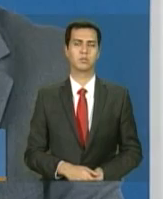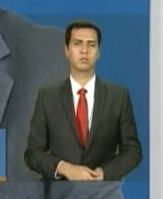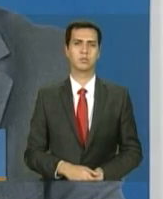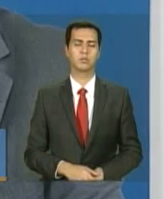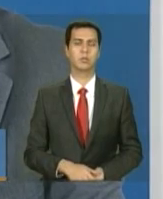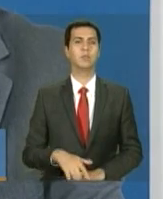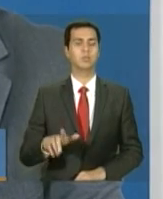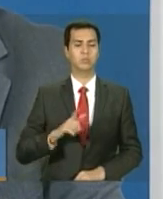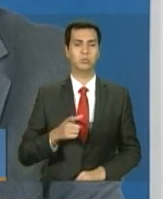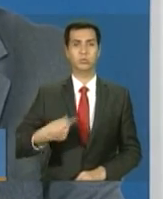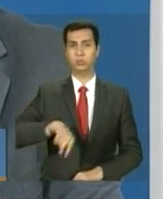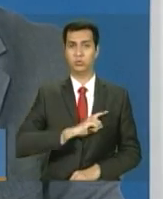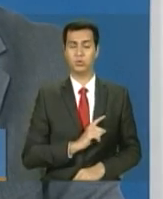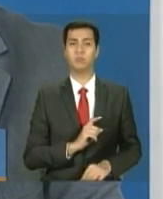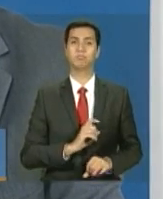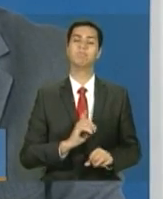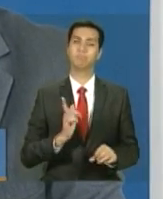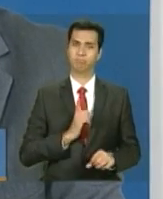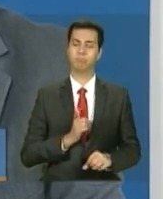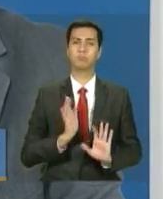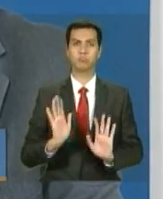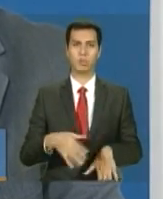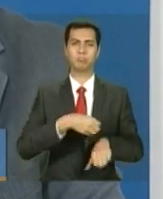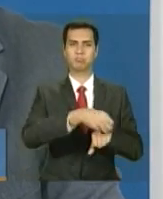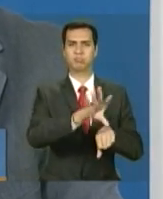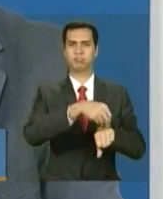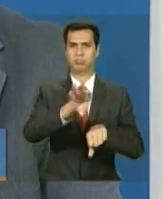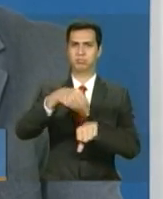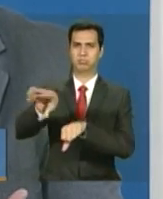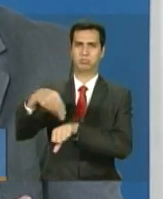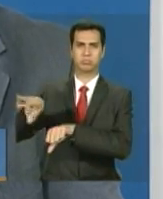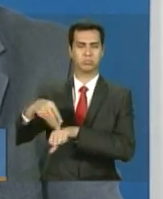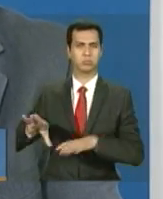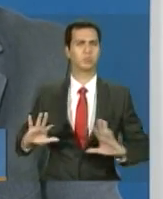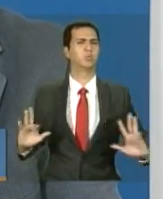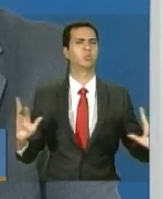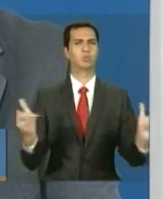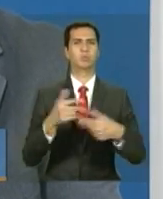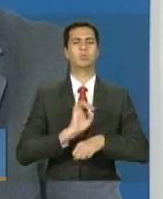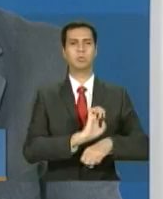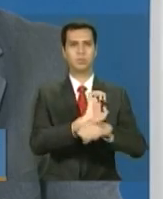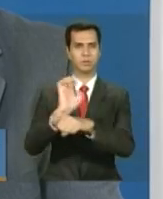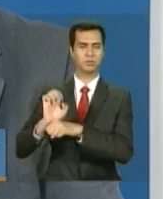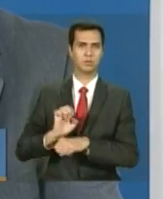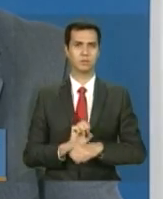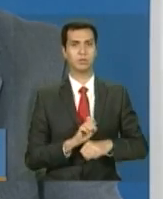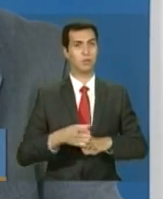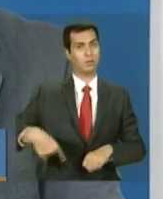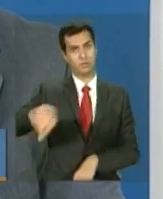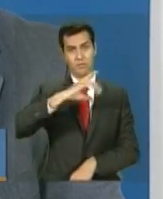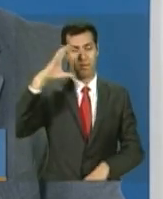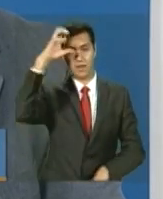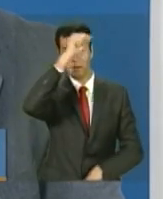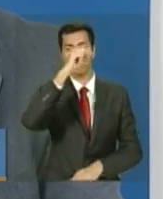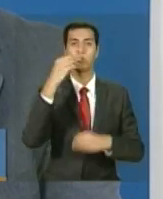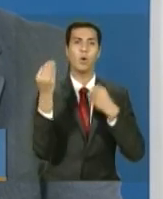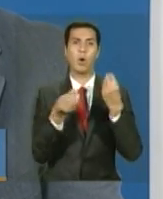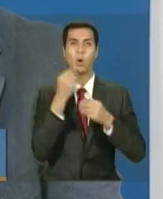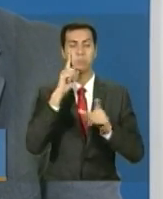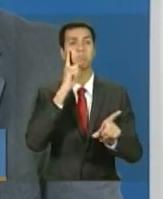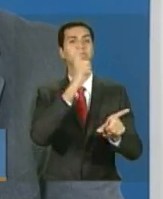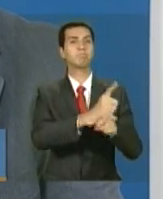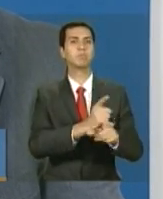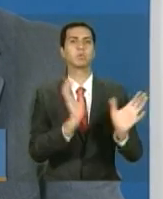as unidades da Federação né Para que eh para facilitar o processo de identificação de desses grupos